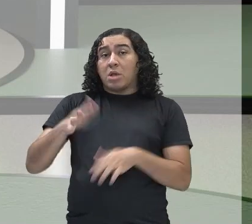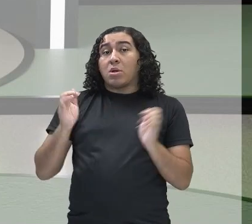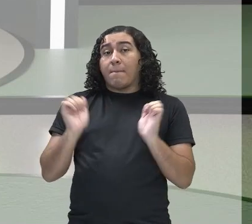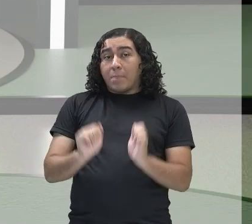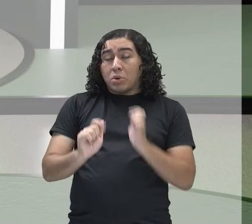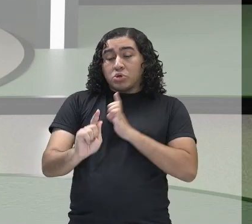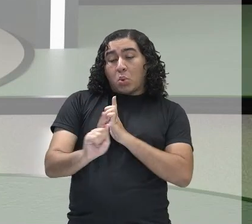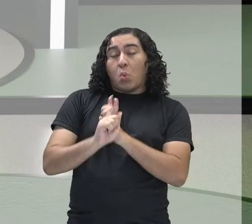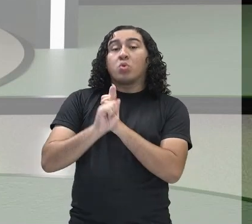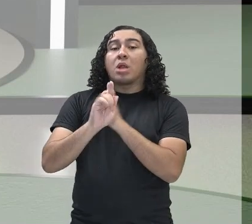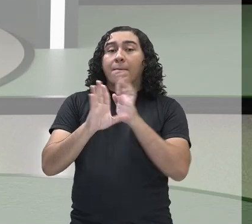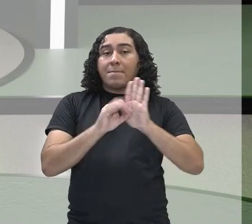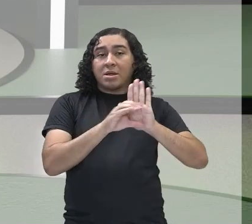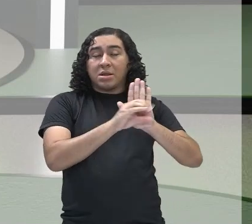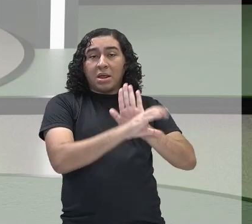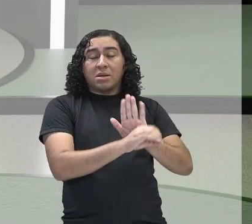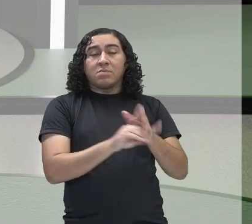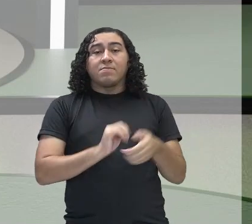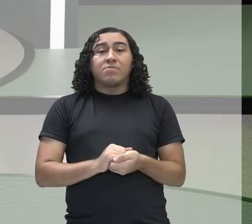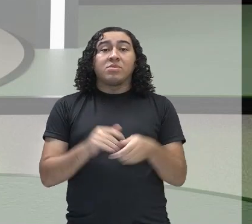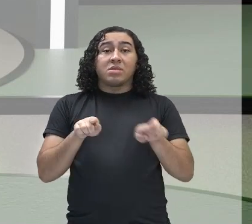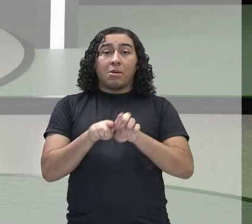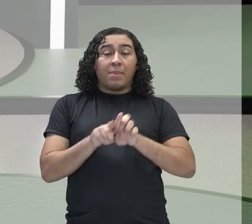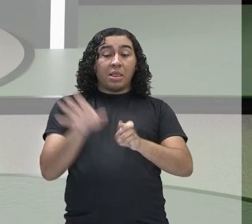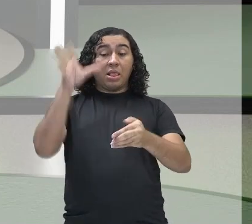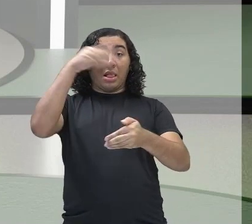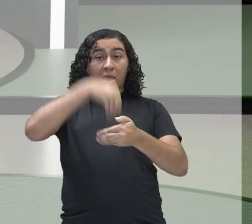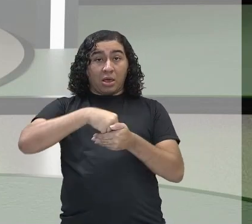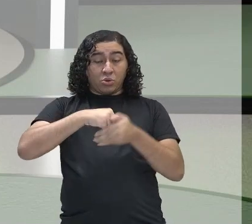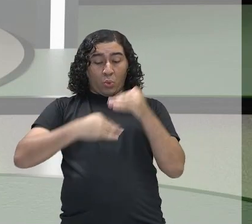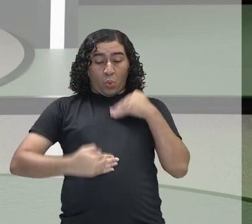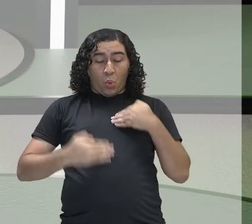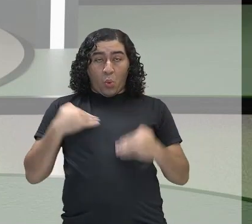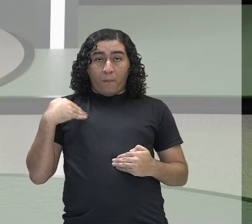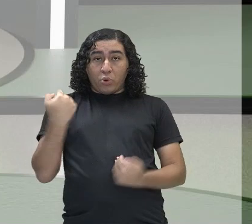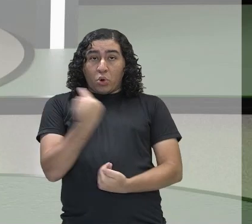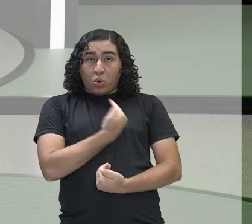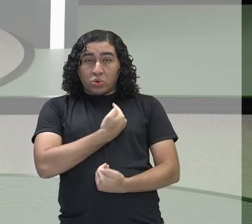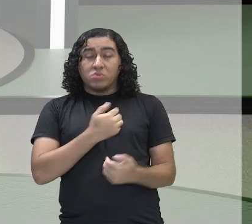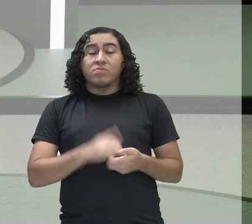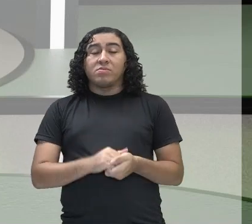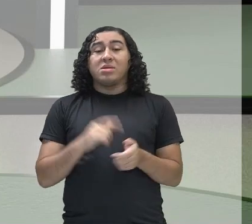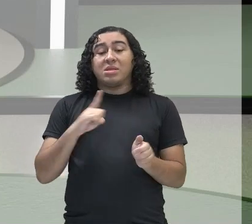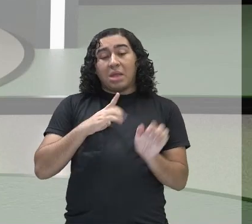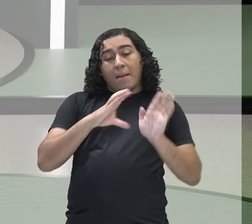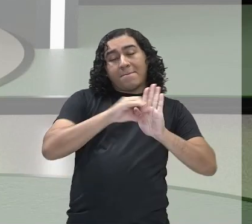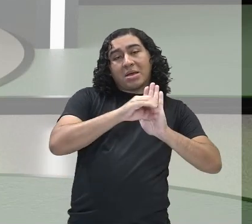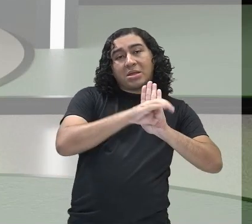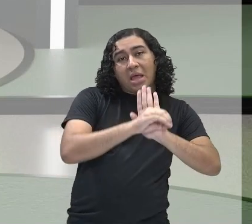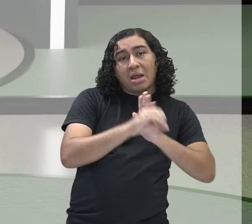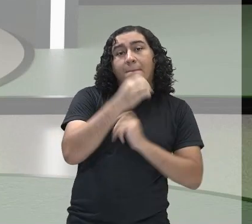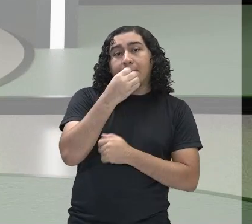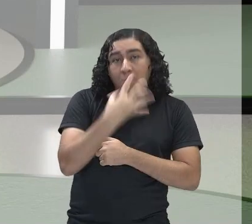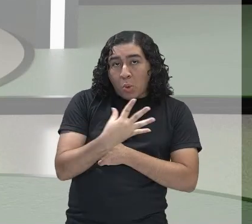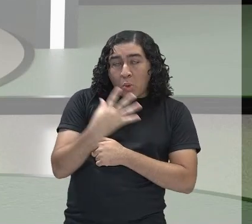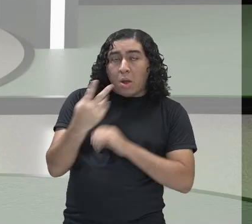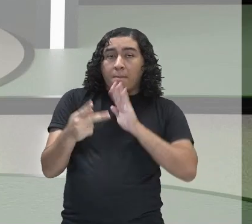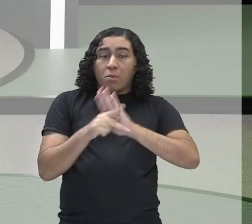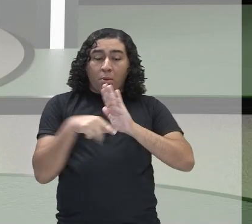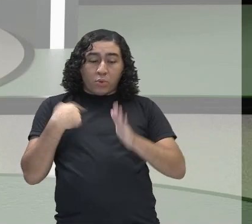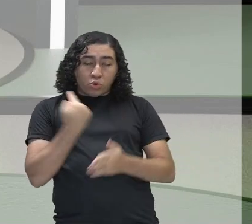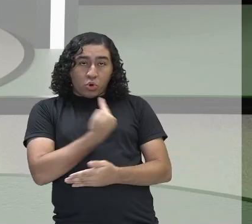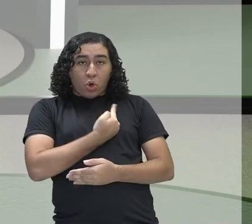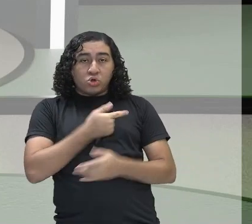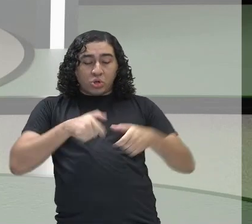encontradas inclusive no nosso organismo né existem bactérias que são boas e que fazem parte do nosso trato